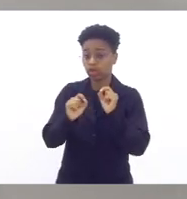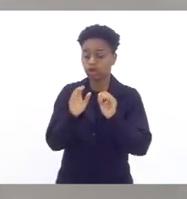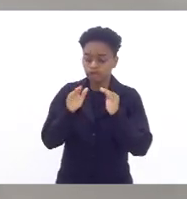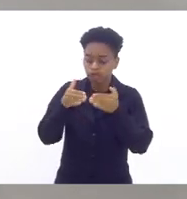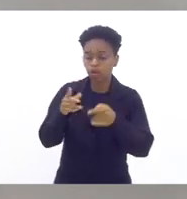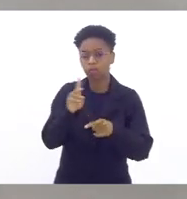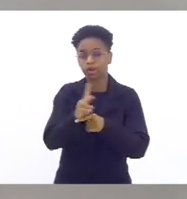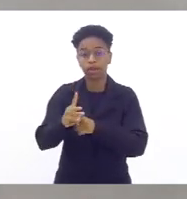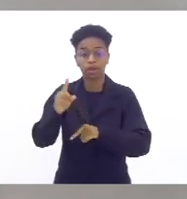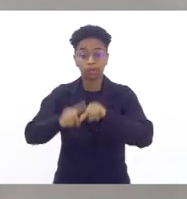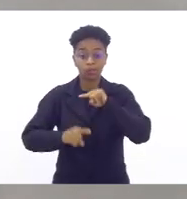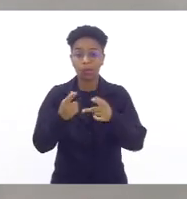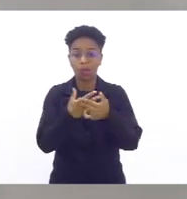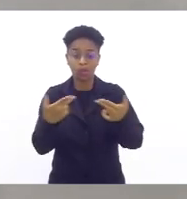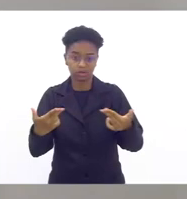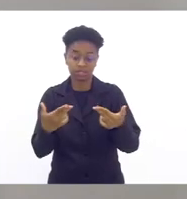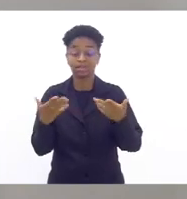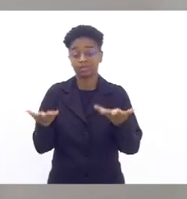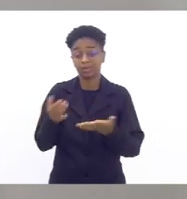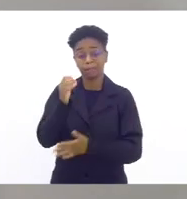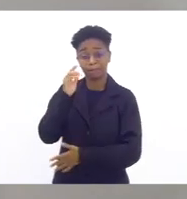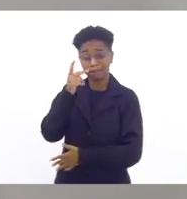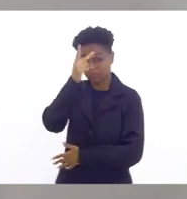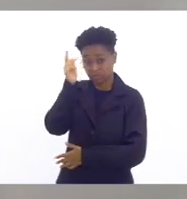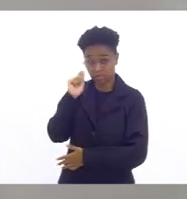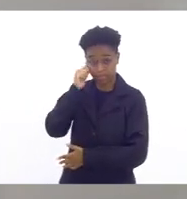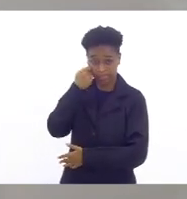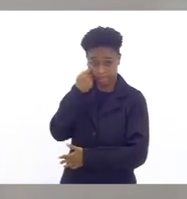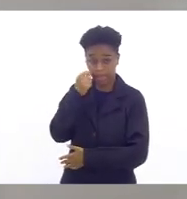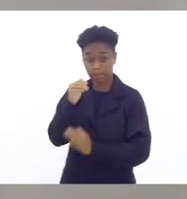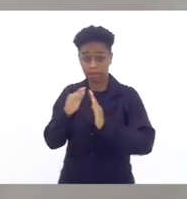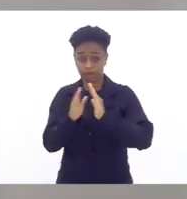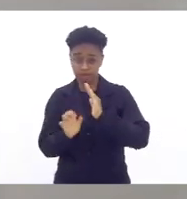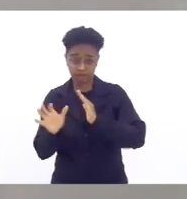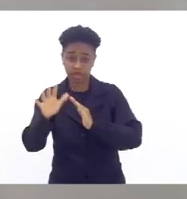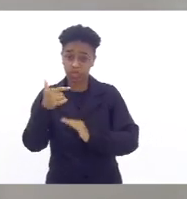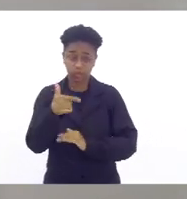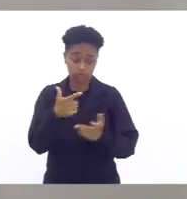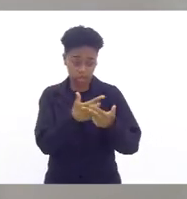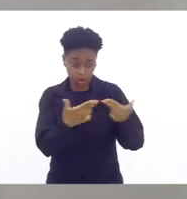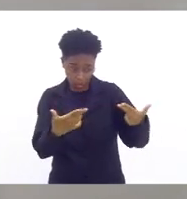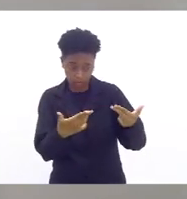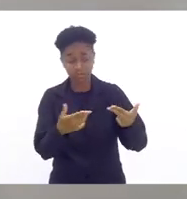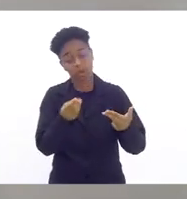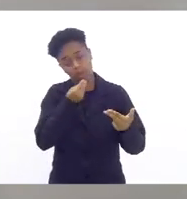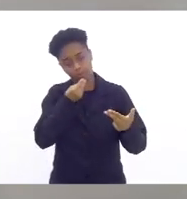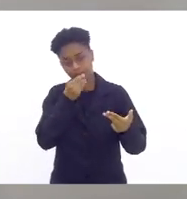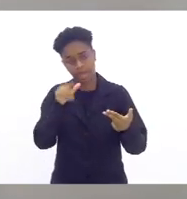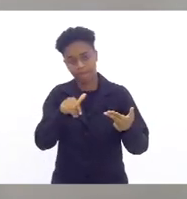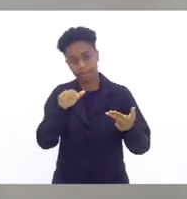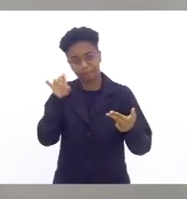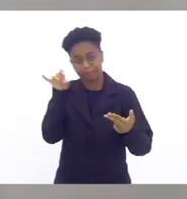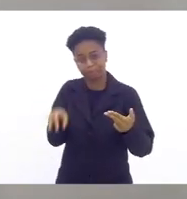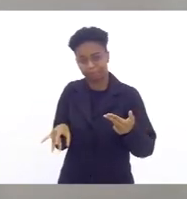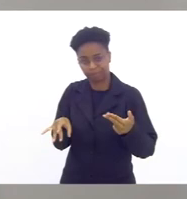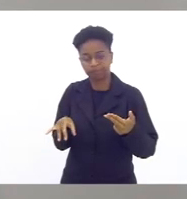negras periféricas que não possuem esses bens obviamente elas estão nessa ponta E